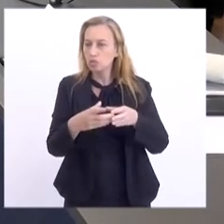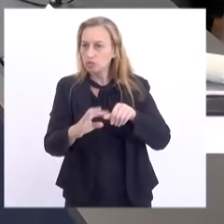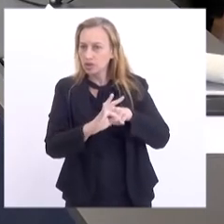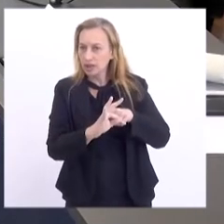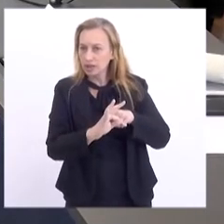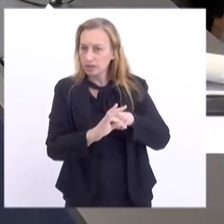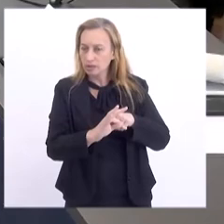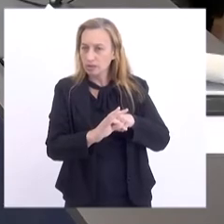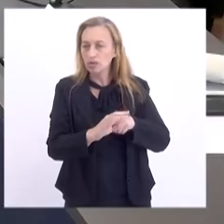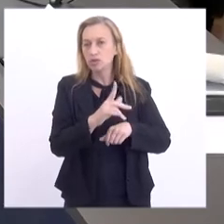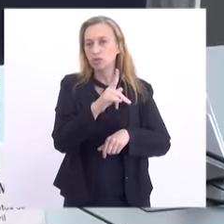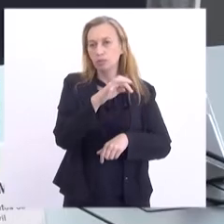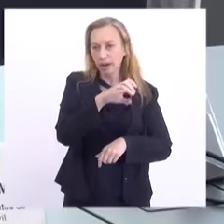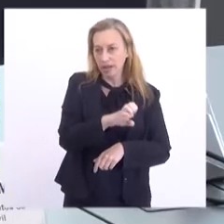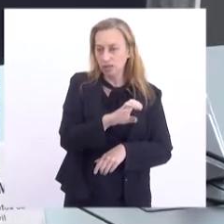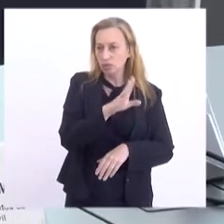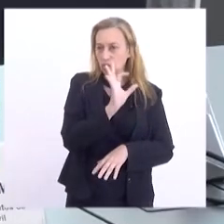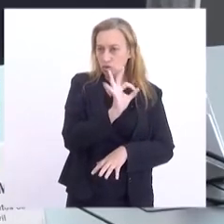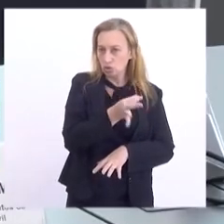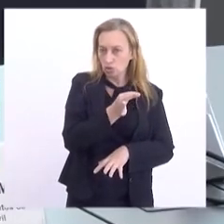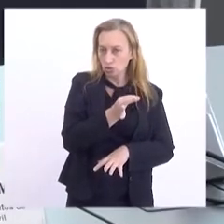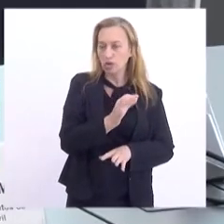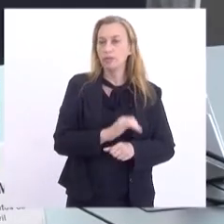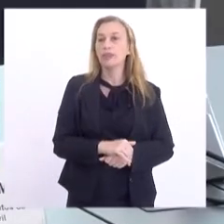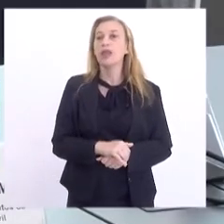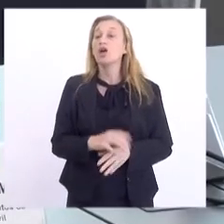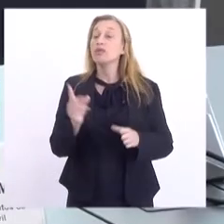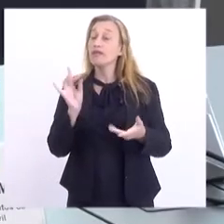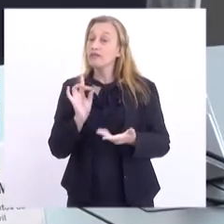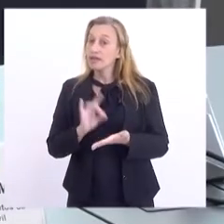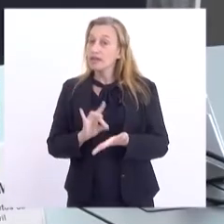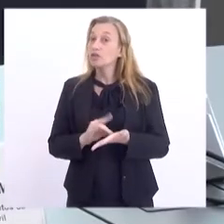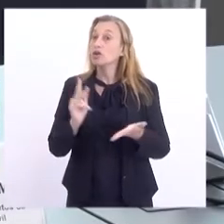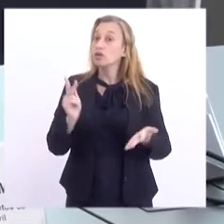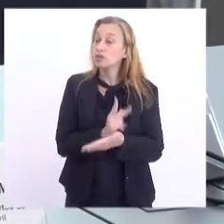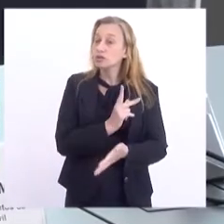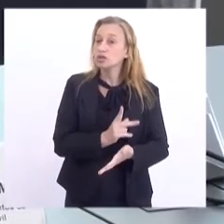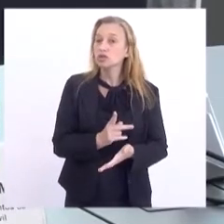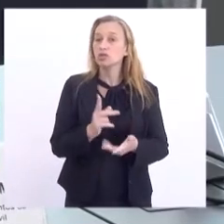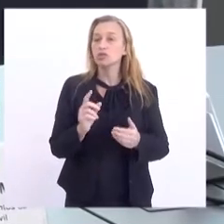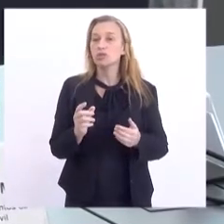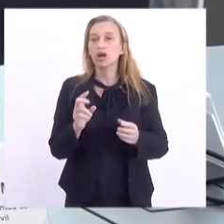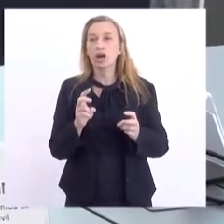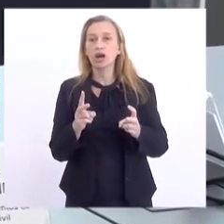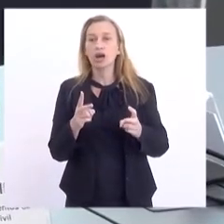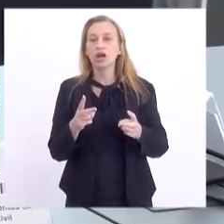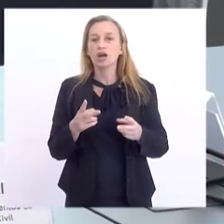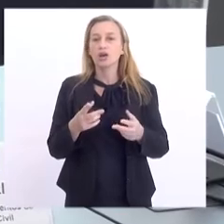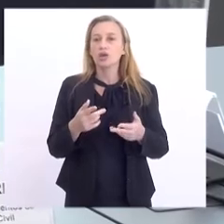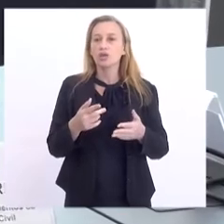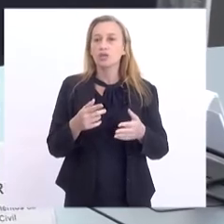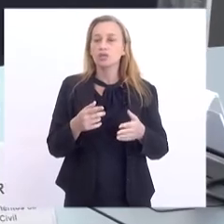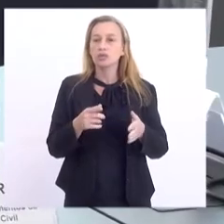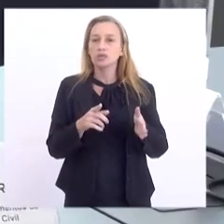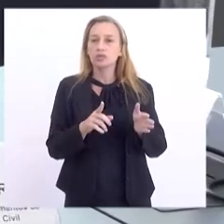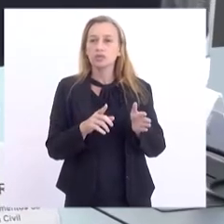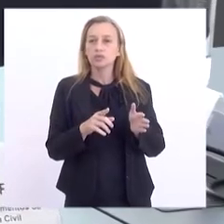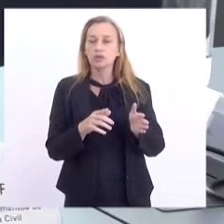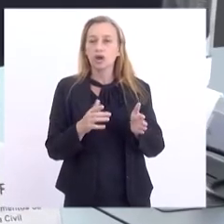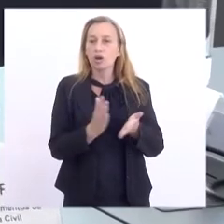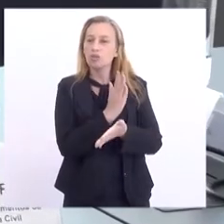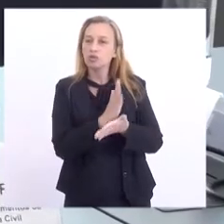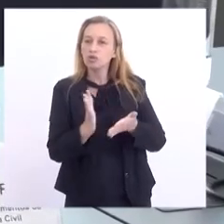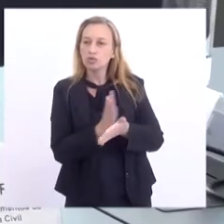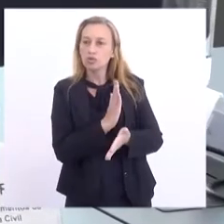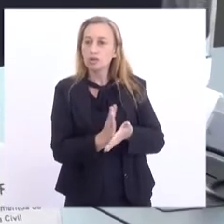específico do pacto né é o que acontece na verdade é são levantamentos que me pedem Em certas